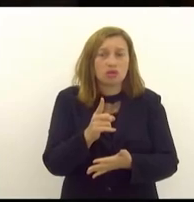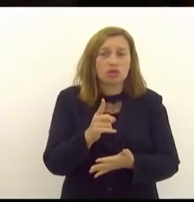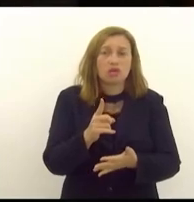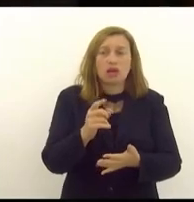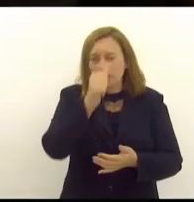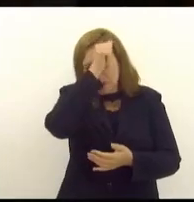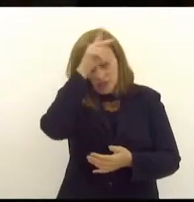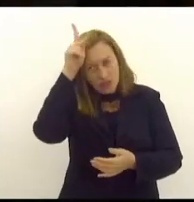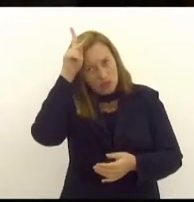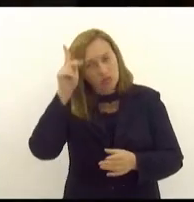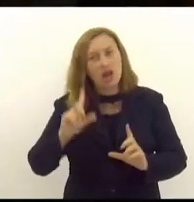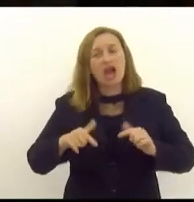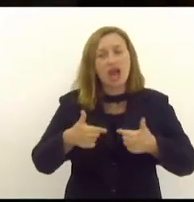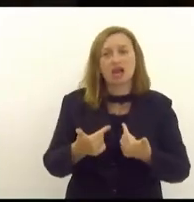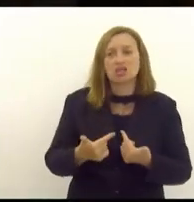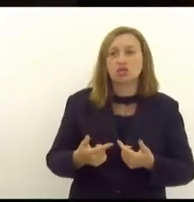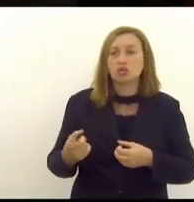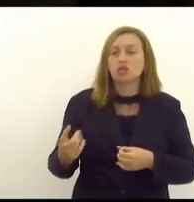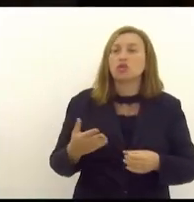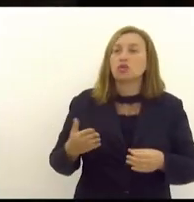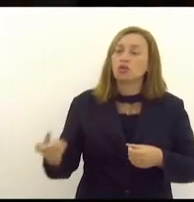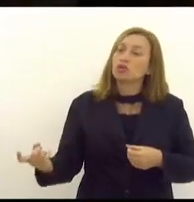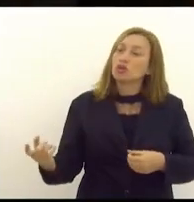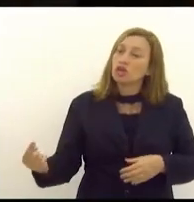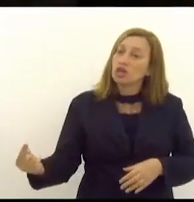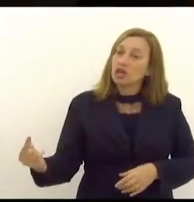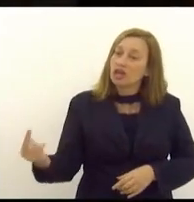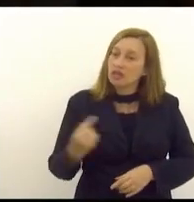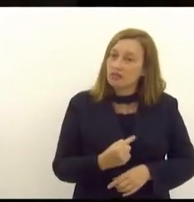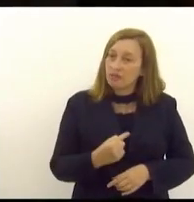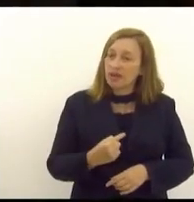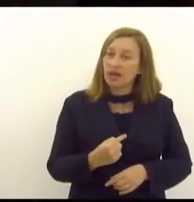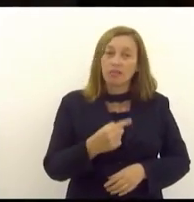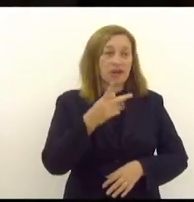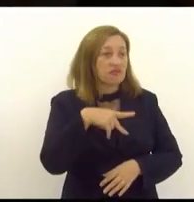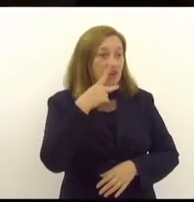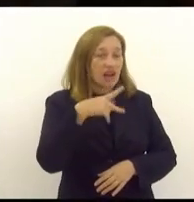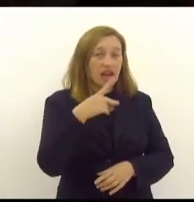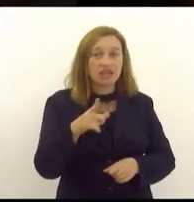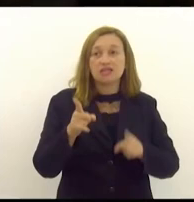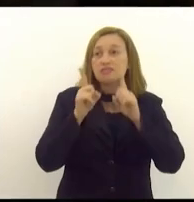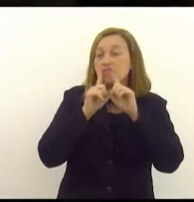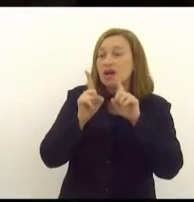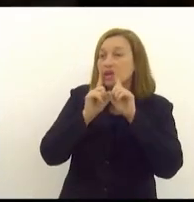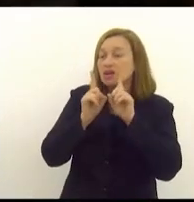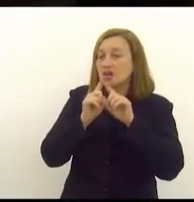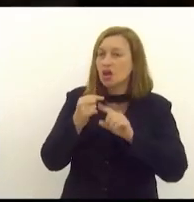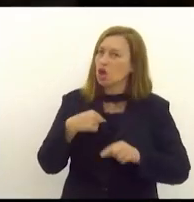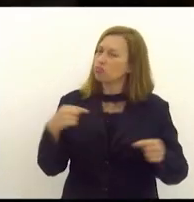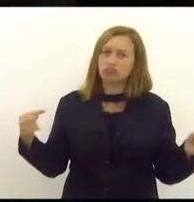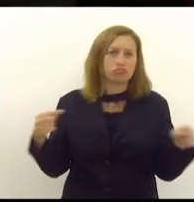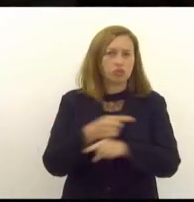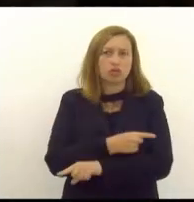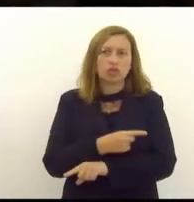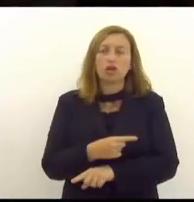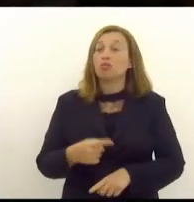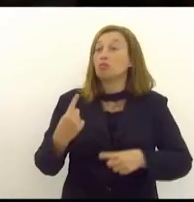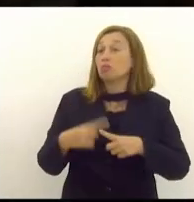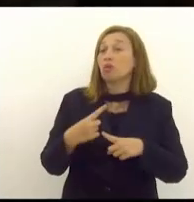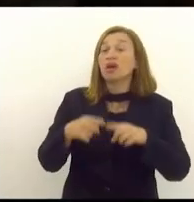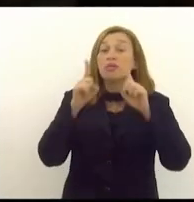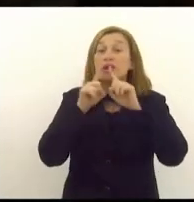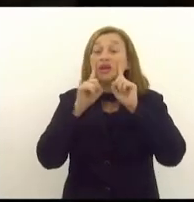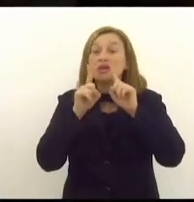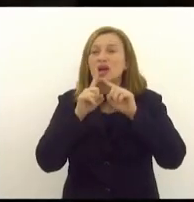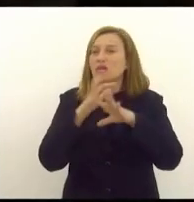prefeituras fazem por aí quando venho para cá eles vem para cá encher a boca para falar de Maricá e Eu discordo porque Maricá Rodrigo era